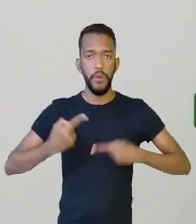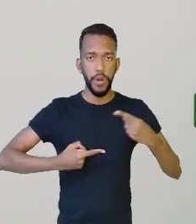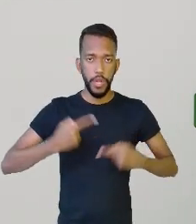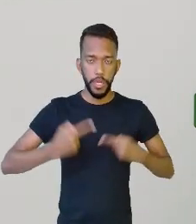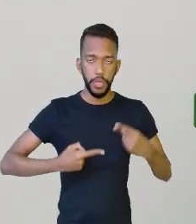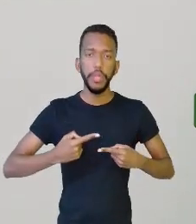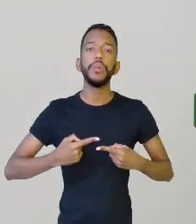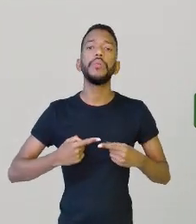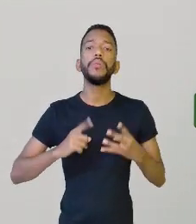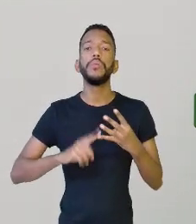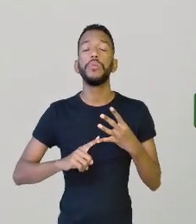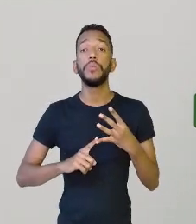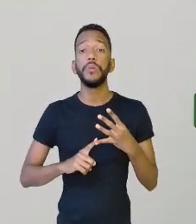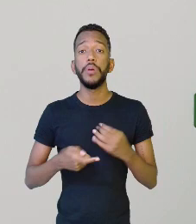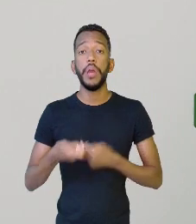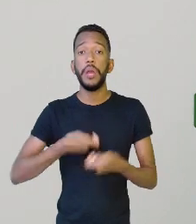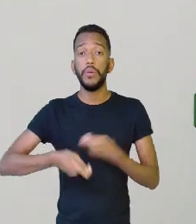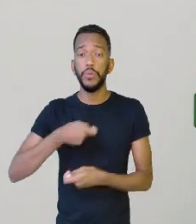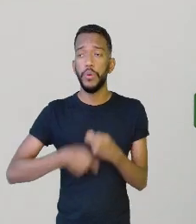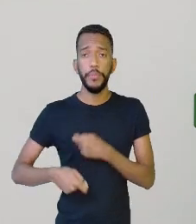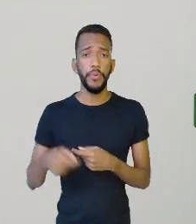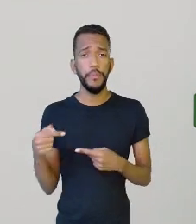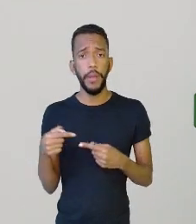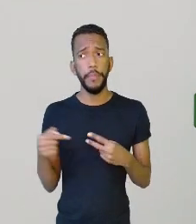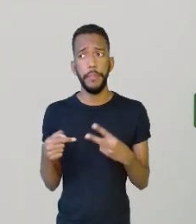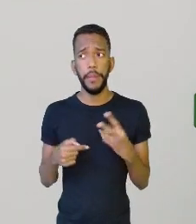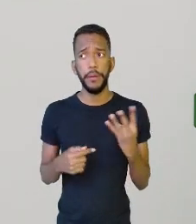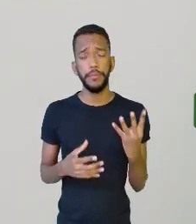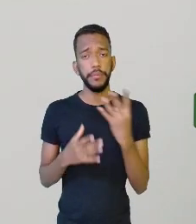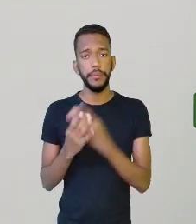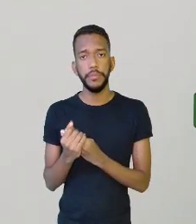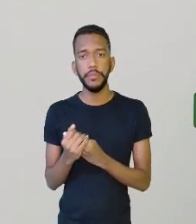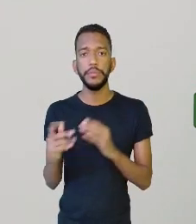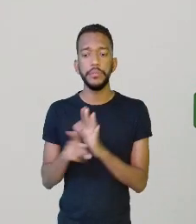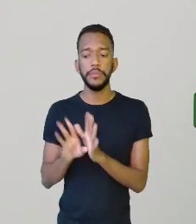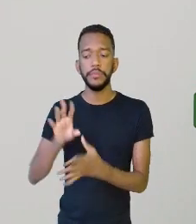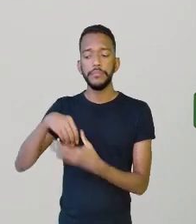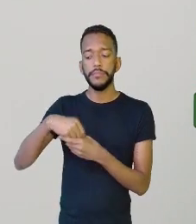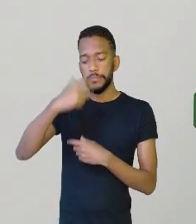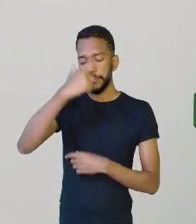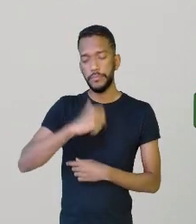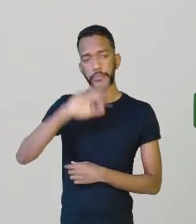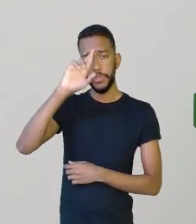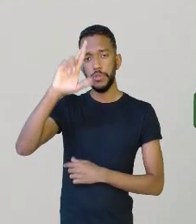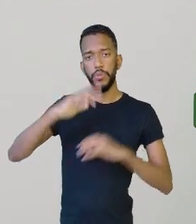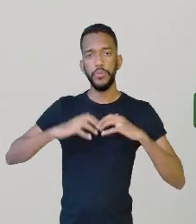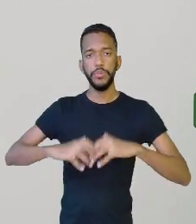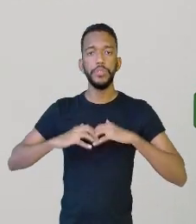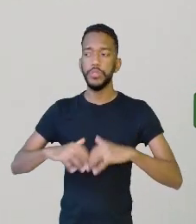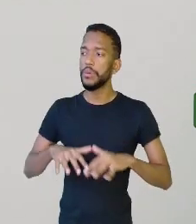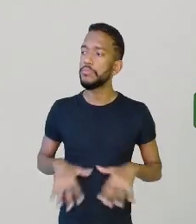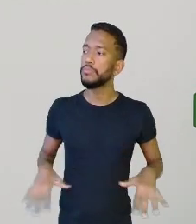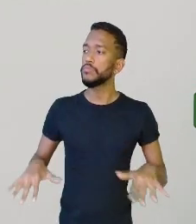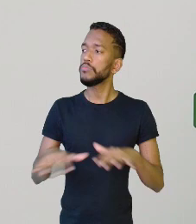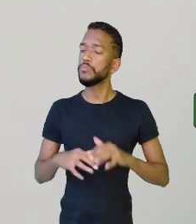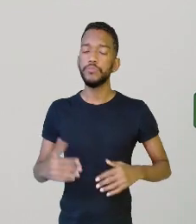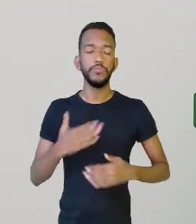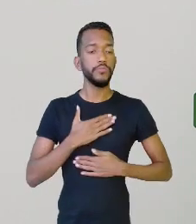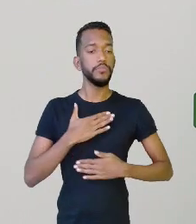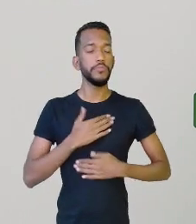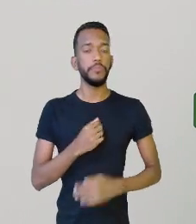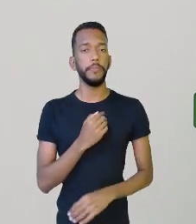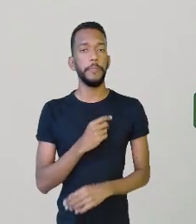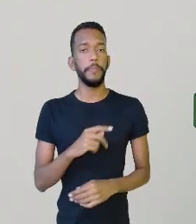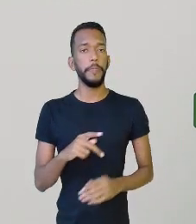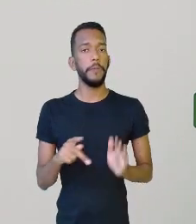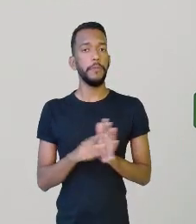e econômico. Ou seja, tudo estava na mão desse senhor de engenho, que tinha todo